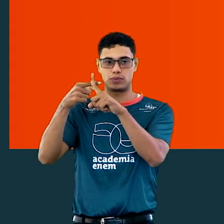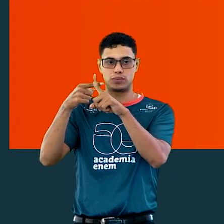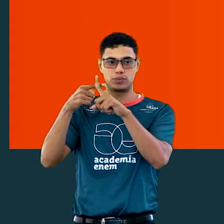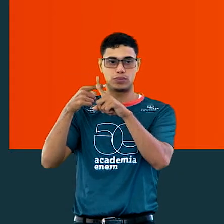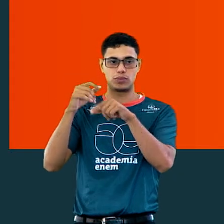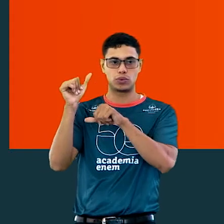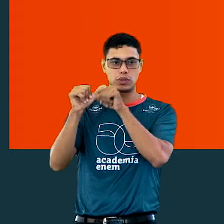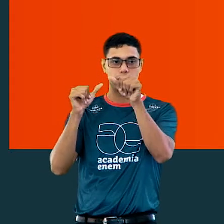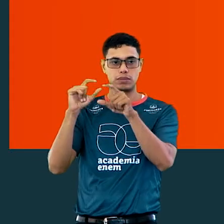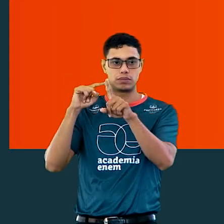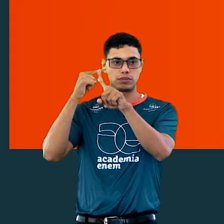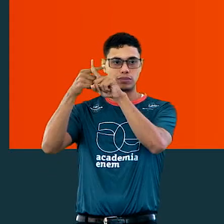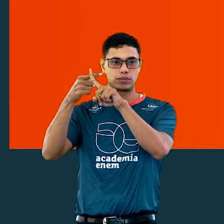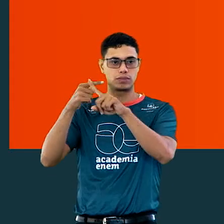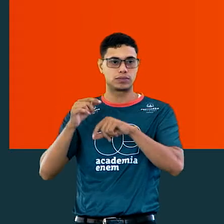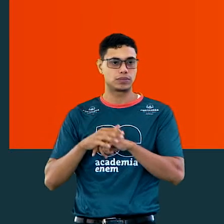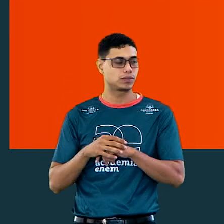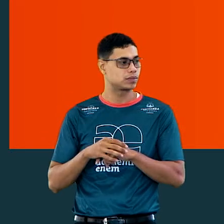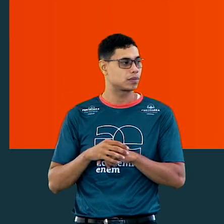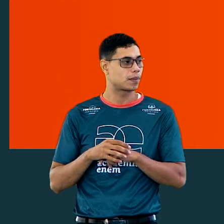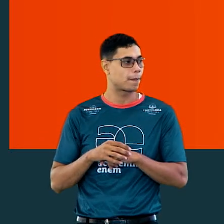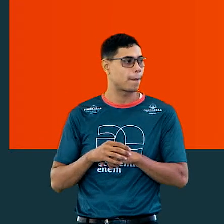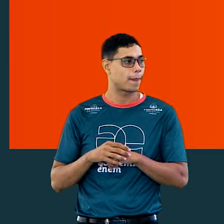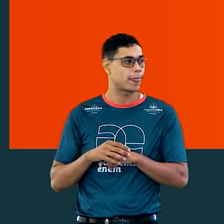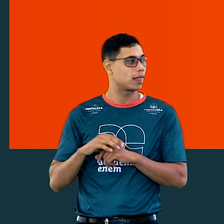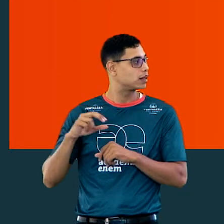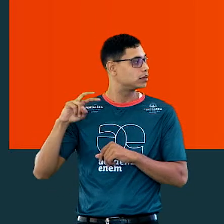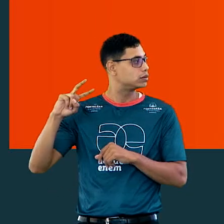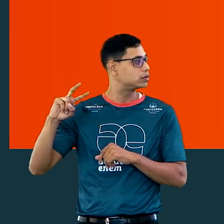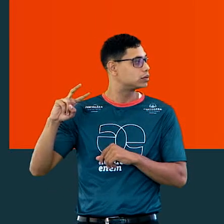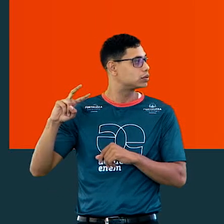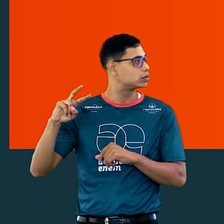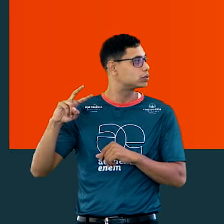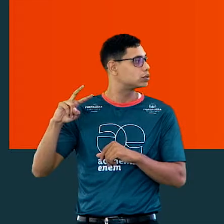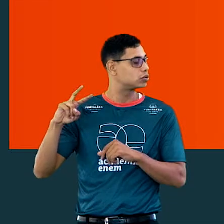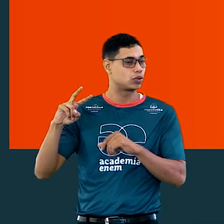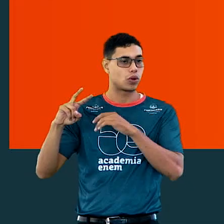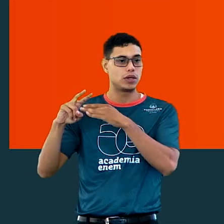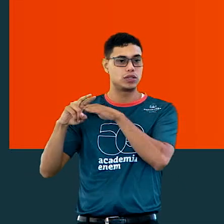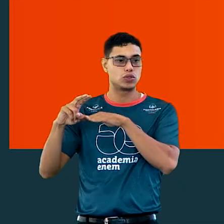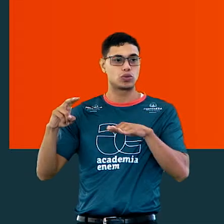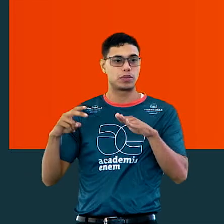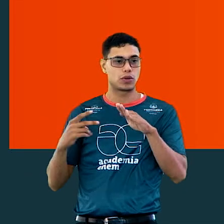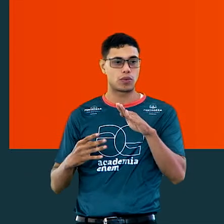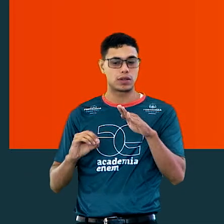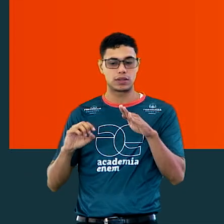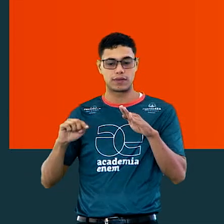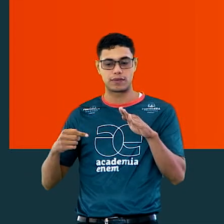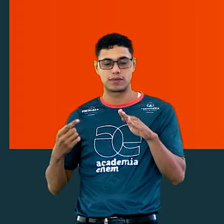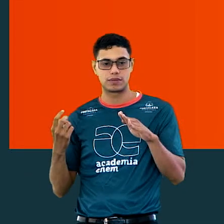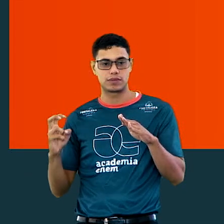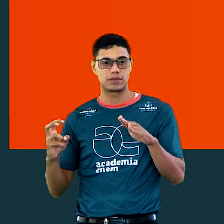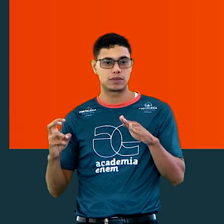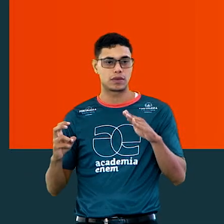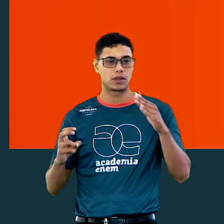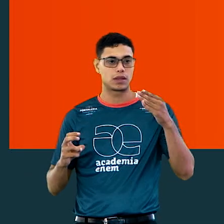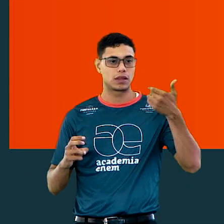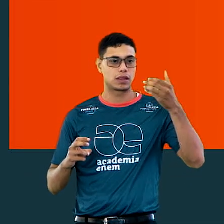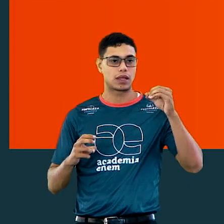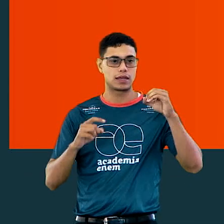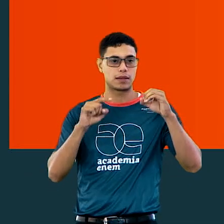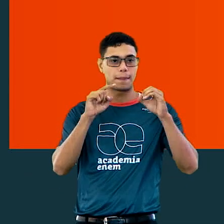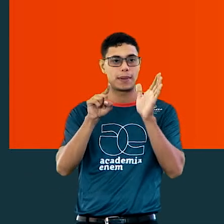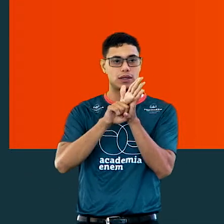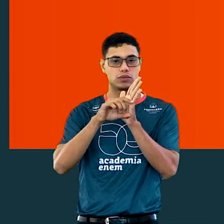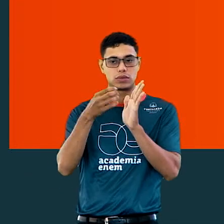Positivo. Então, vai ficar o seguinte, ó. 2 por 4, 0,5. O 10 a menos 6